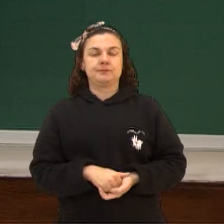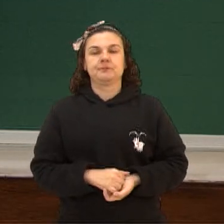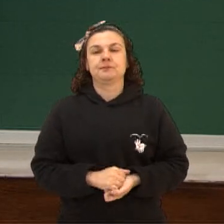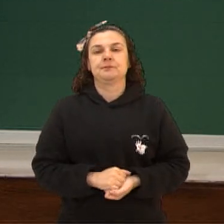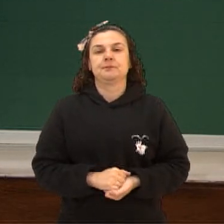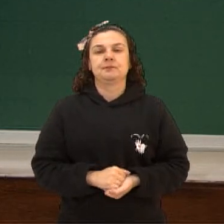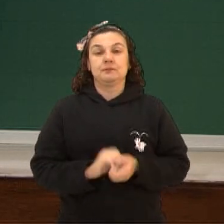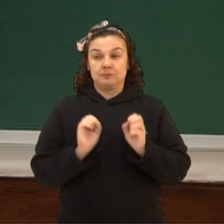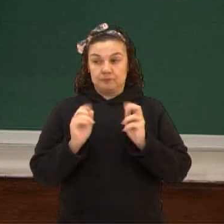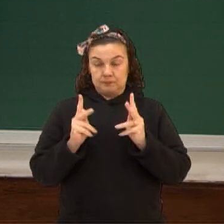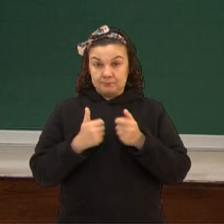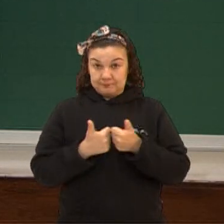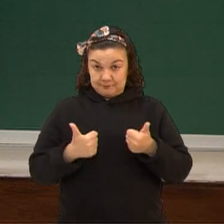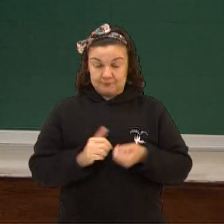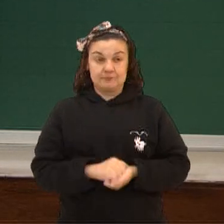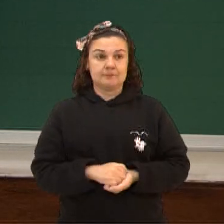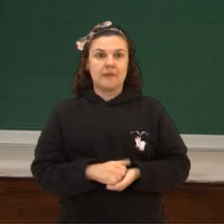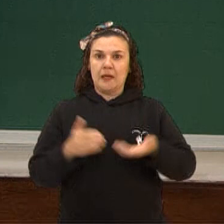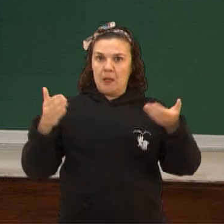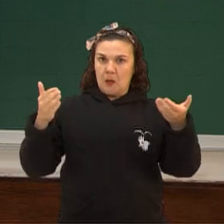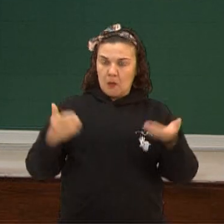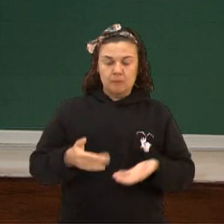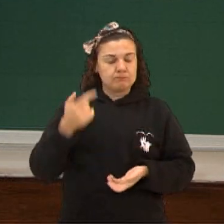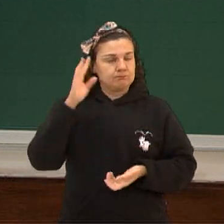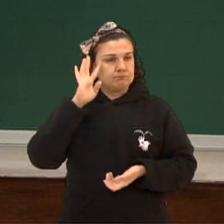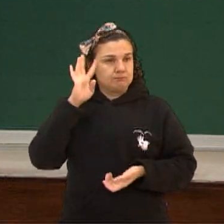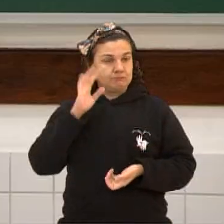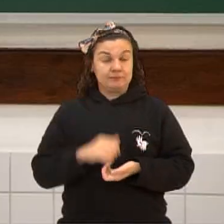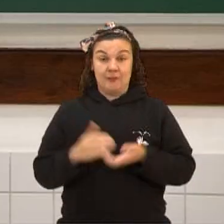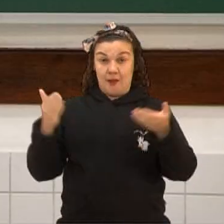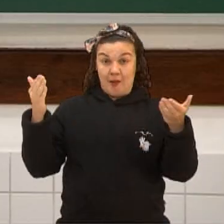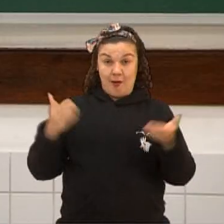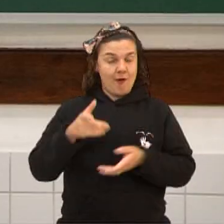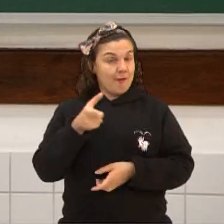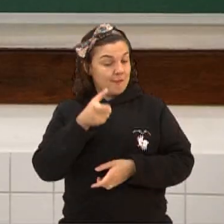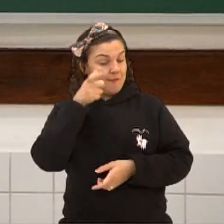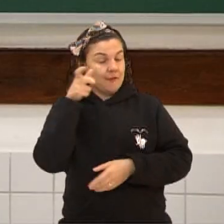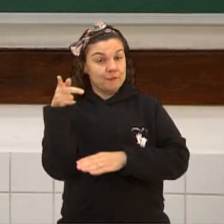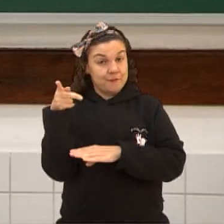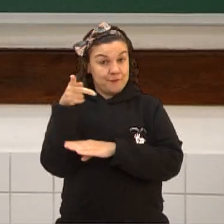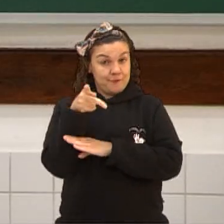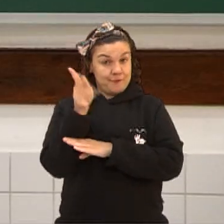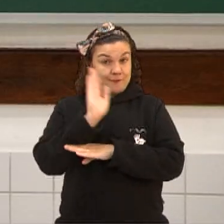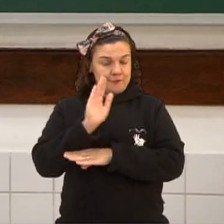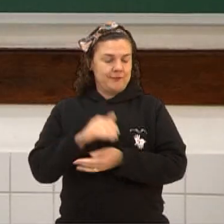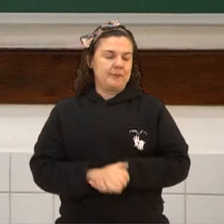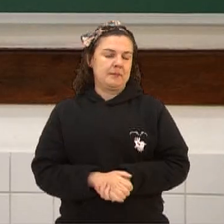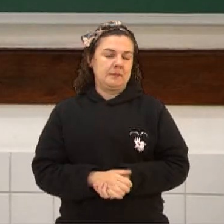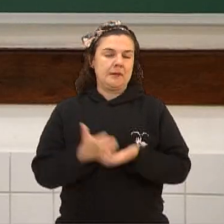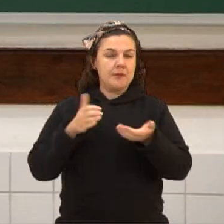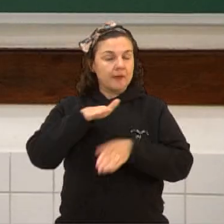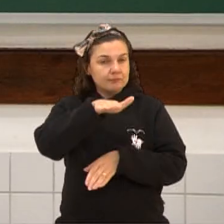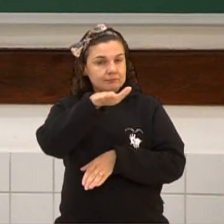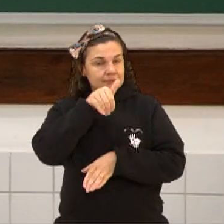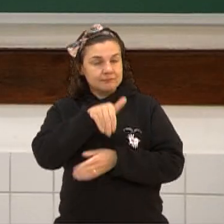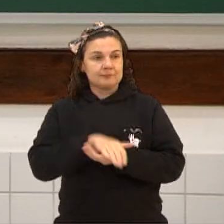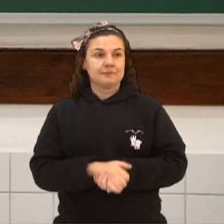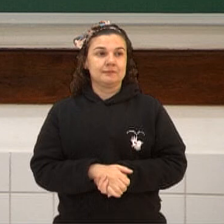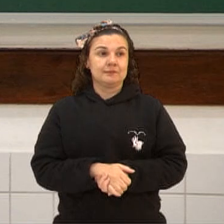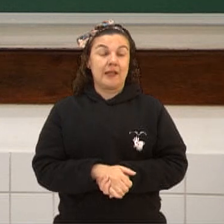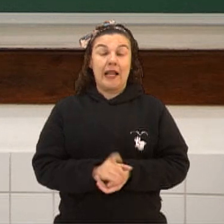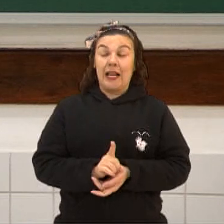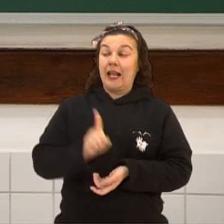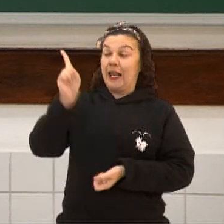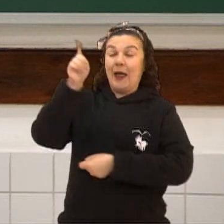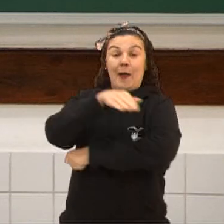gastar. Beleza? Então, para ilustrar isso, a gente vai assistir um videozinho agora e eu quero chamar aí diretamente lá da